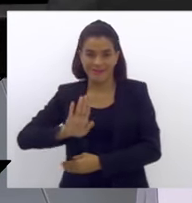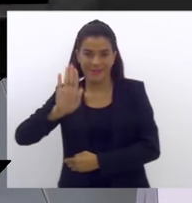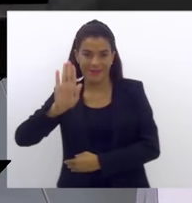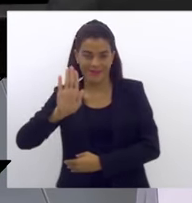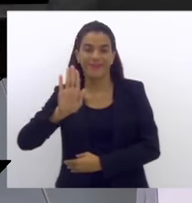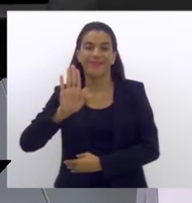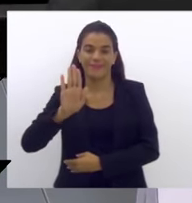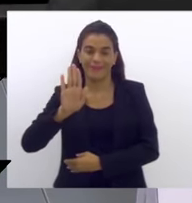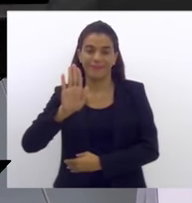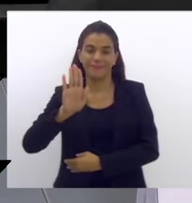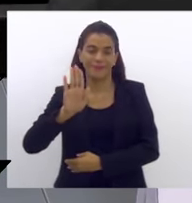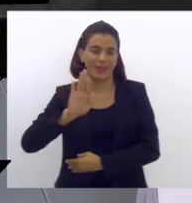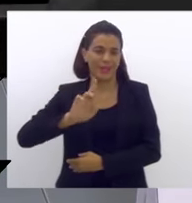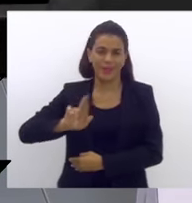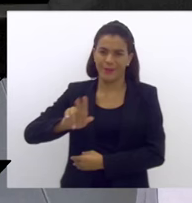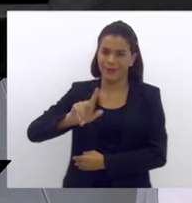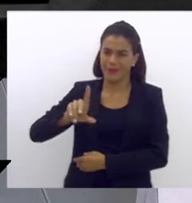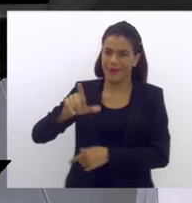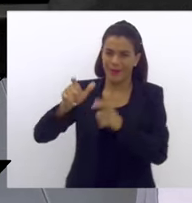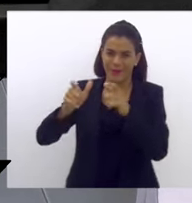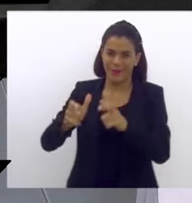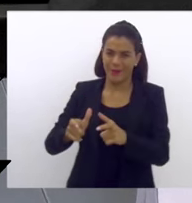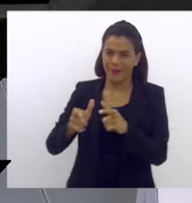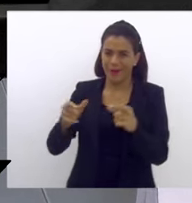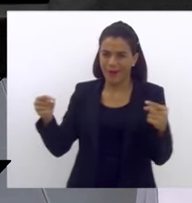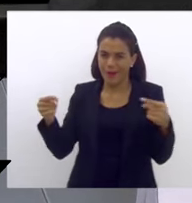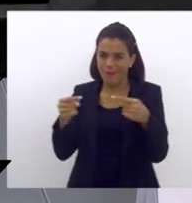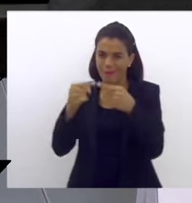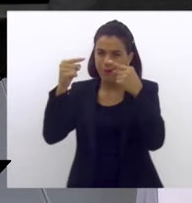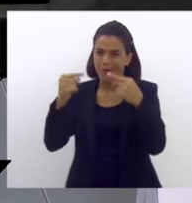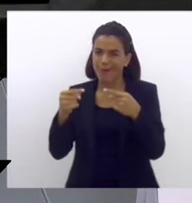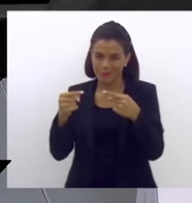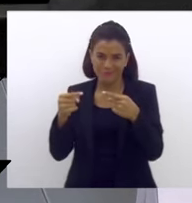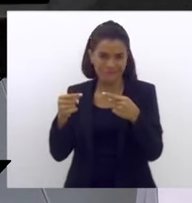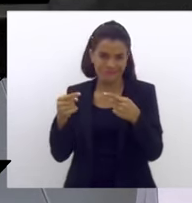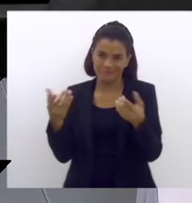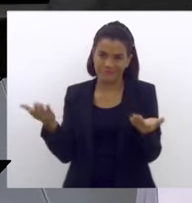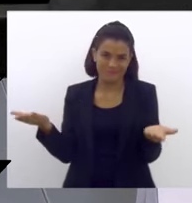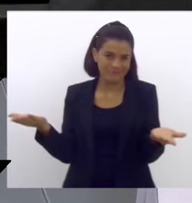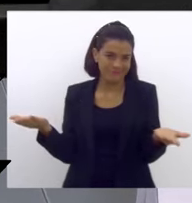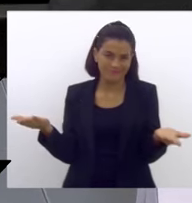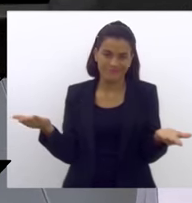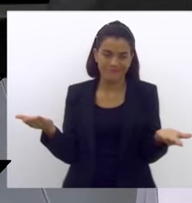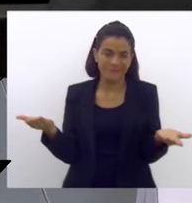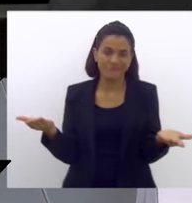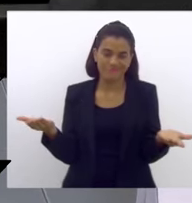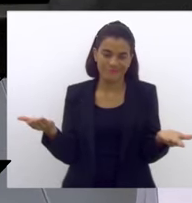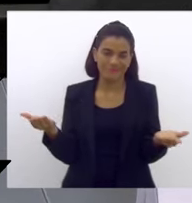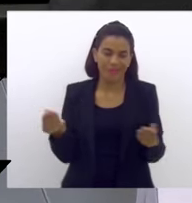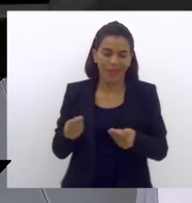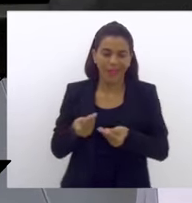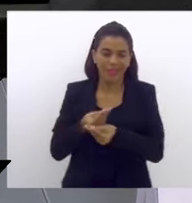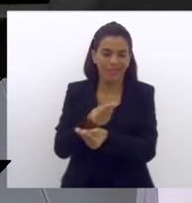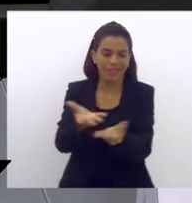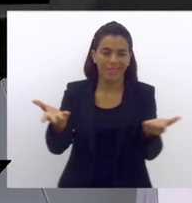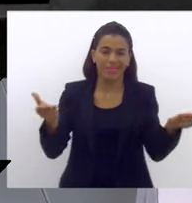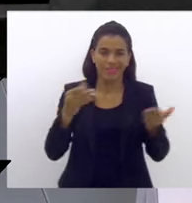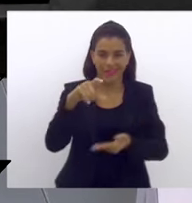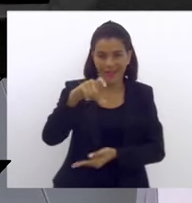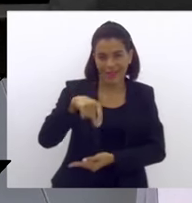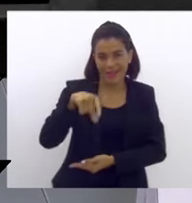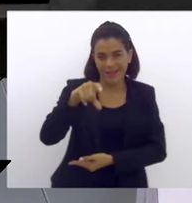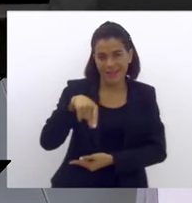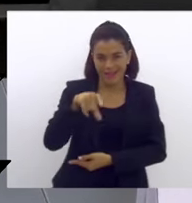toureiros que não é o local adequado no meu entendimento para fazer a entrega do dos